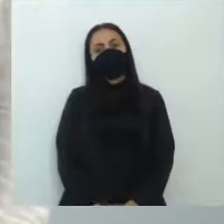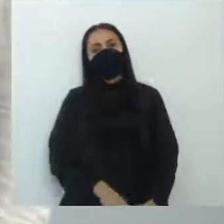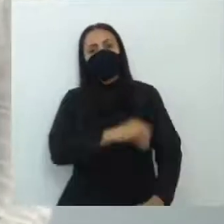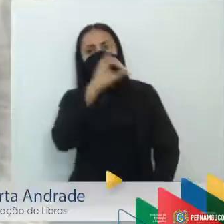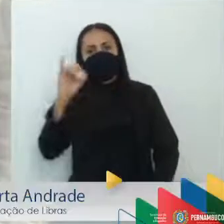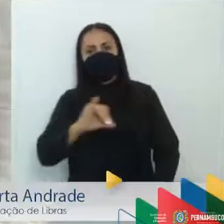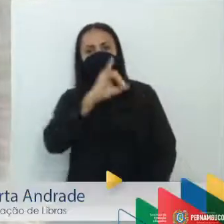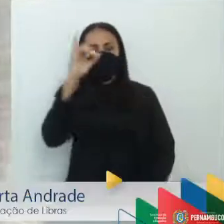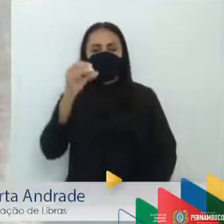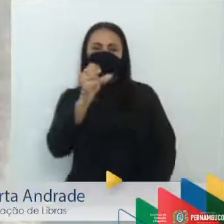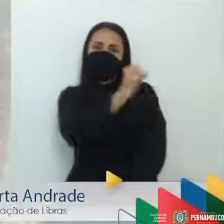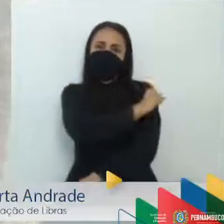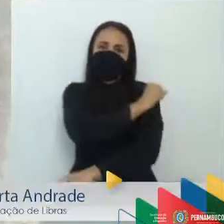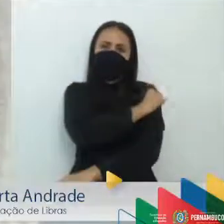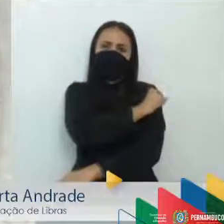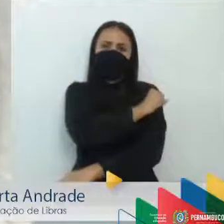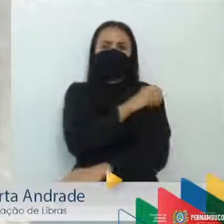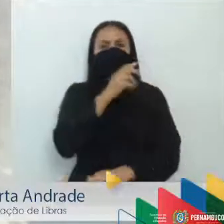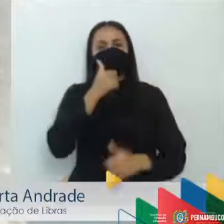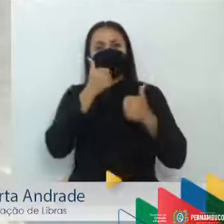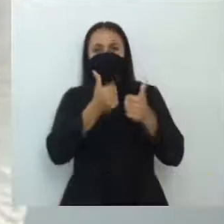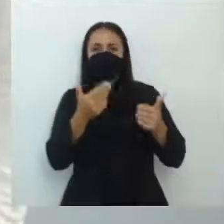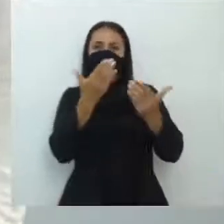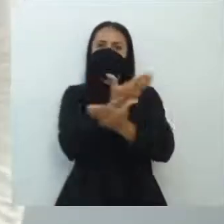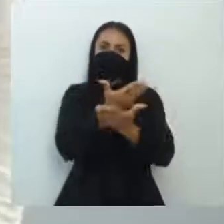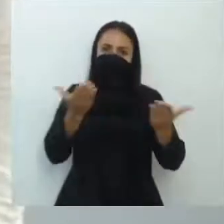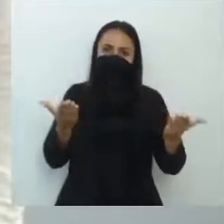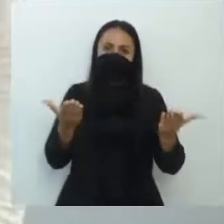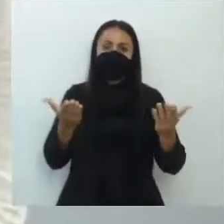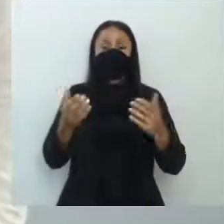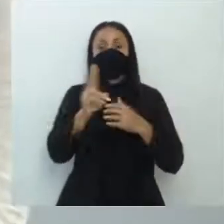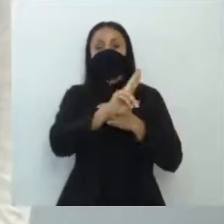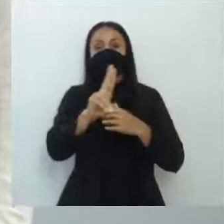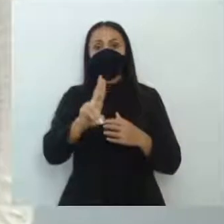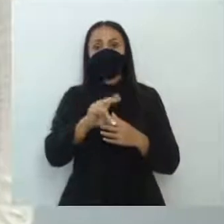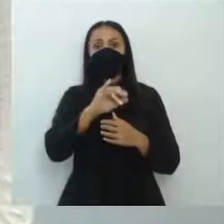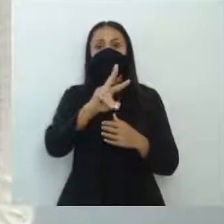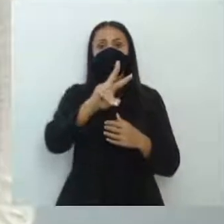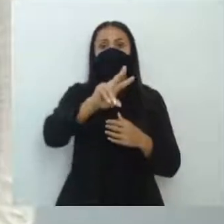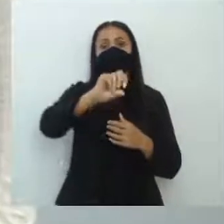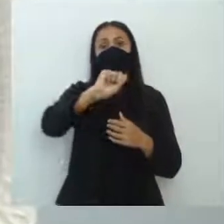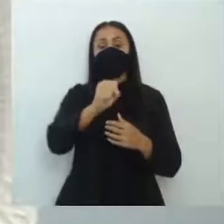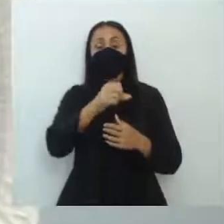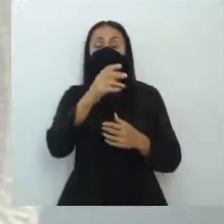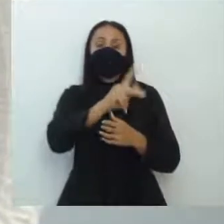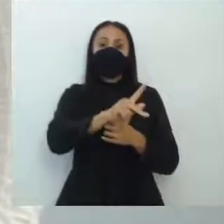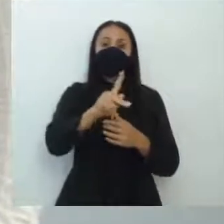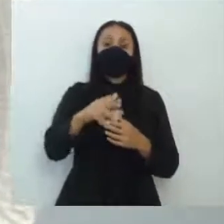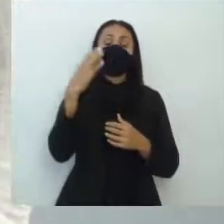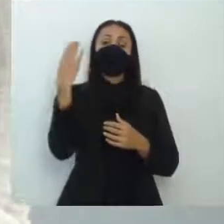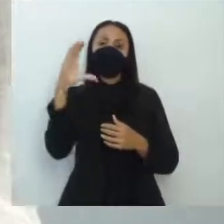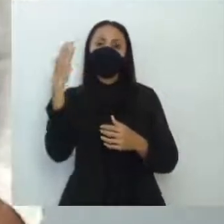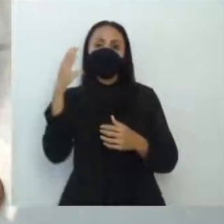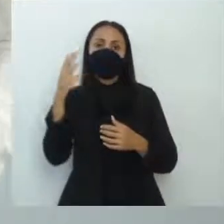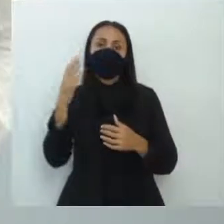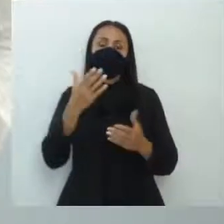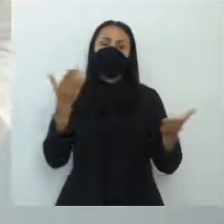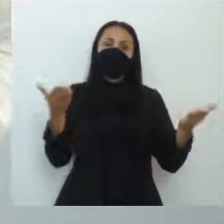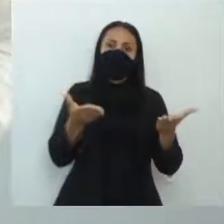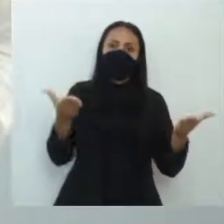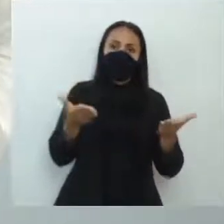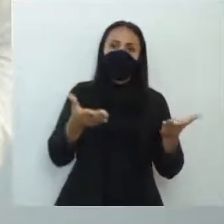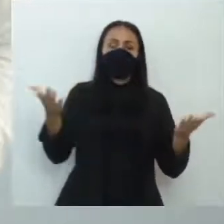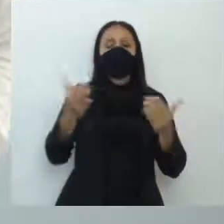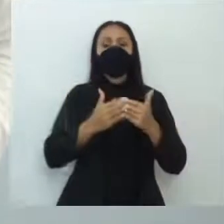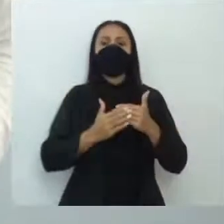E aí, galerinha do oitavo ano, tudo bem com vocês? Meu nome é Evis Fernando, eu sou professor de ciências e hoje nós